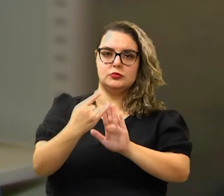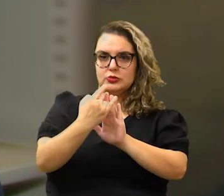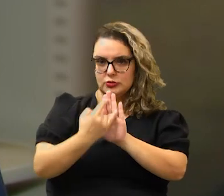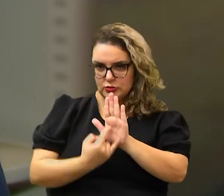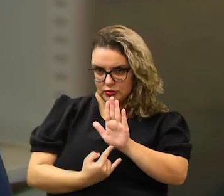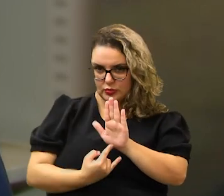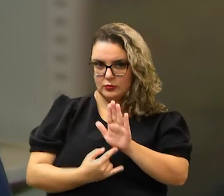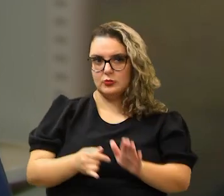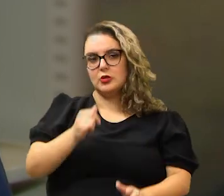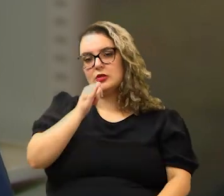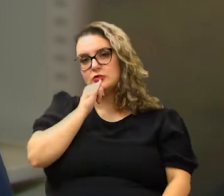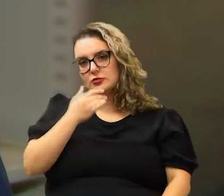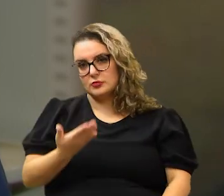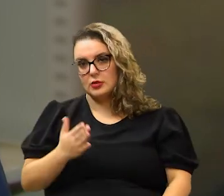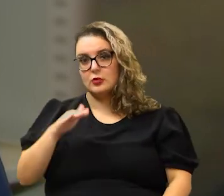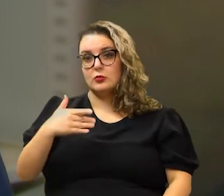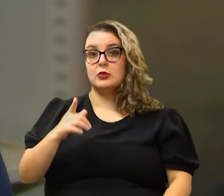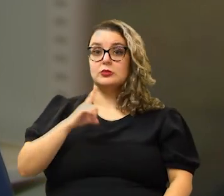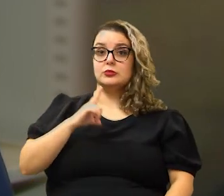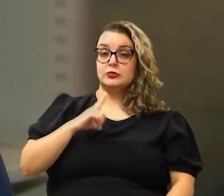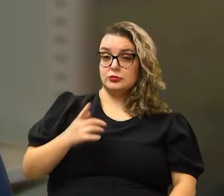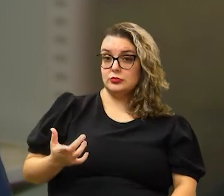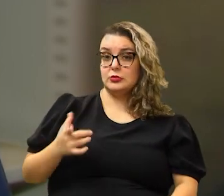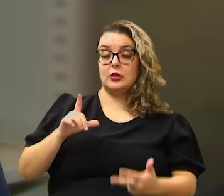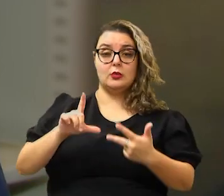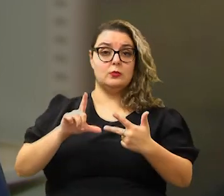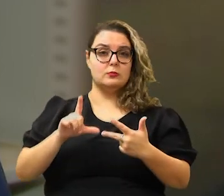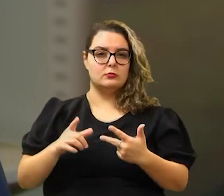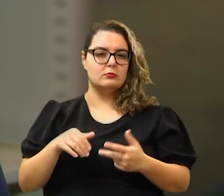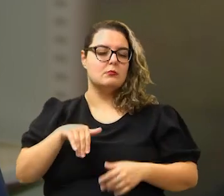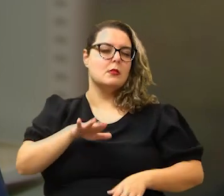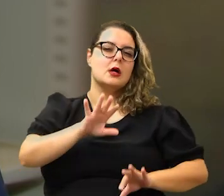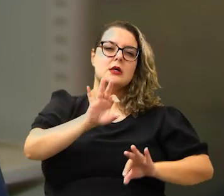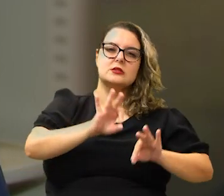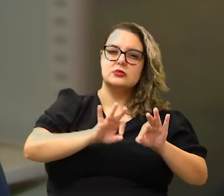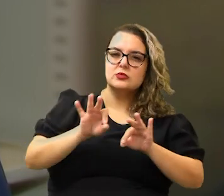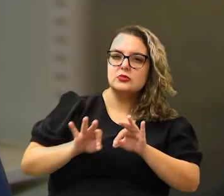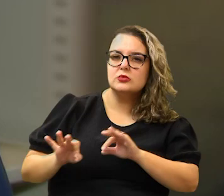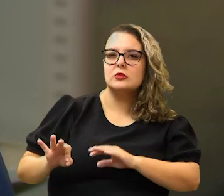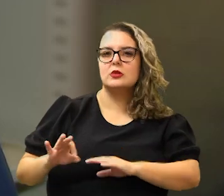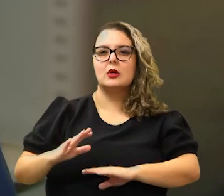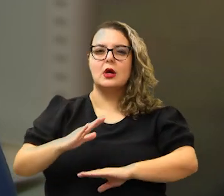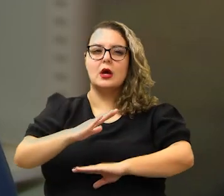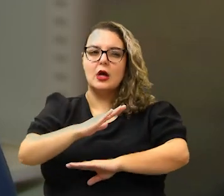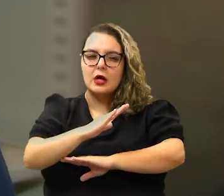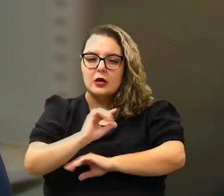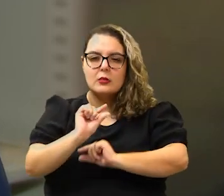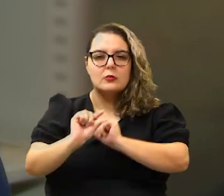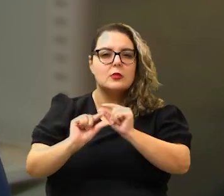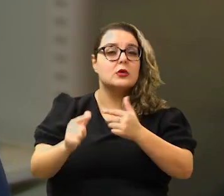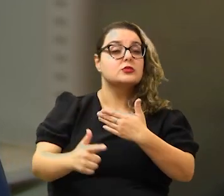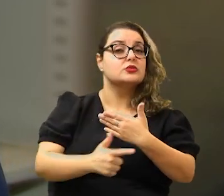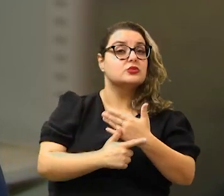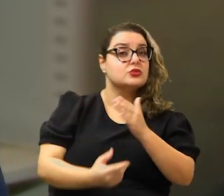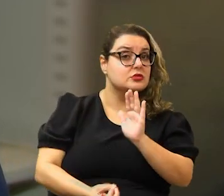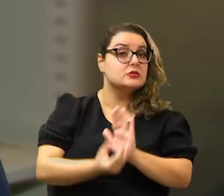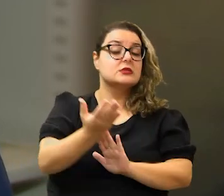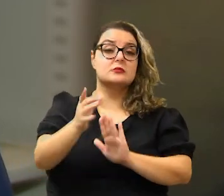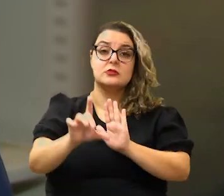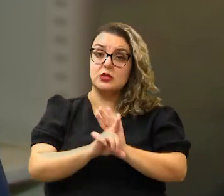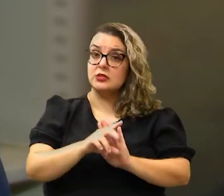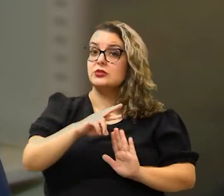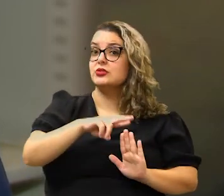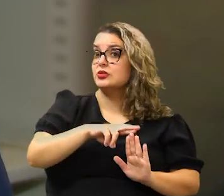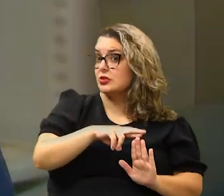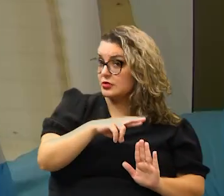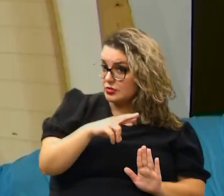moradores do Bonfim queriam uma escola. Faltava uma escola na região para matricularem seus filhos. Fizeram um abaixo-assinado,